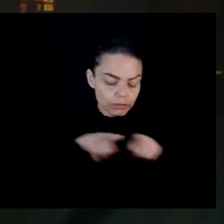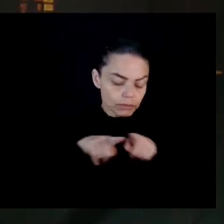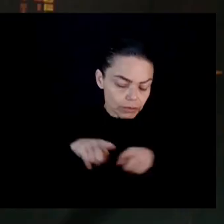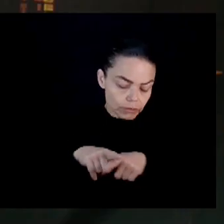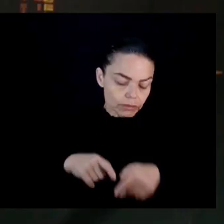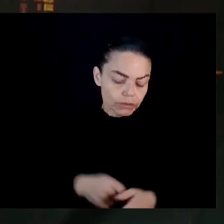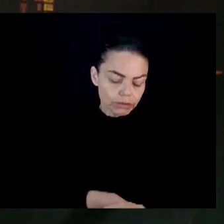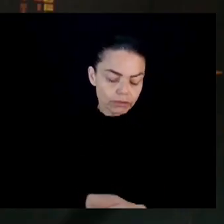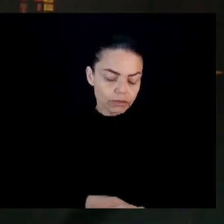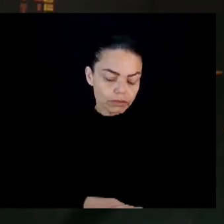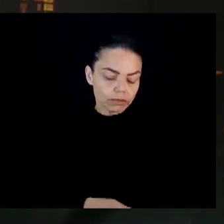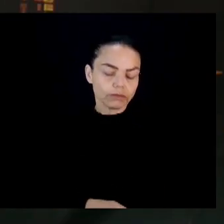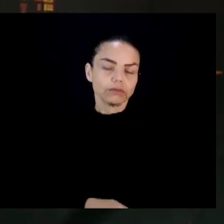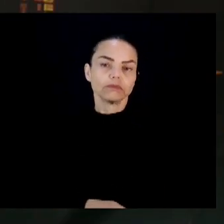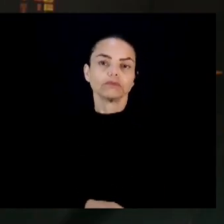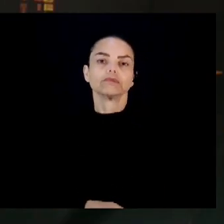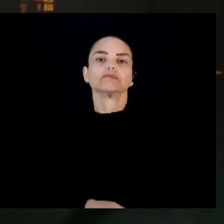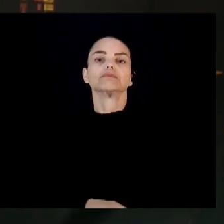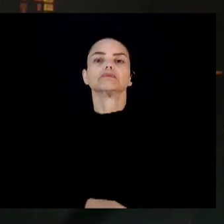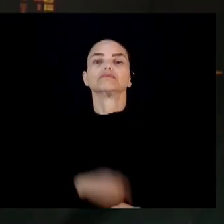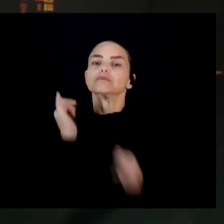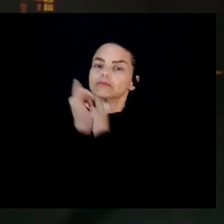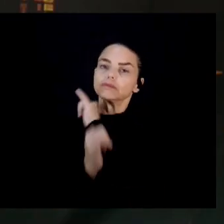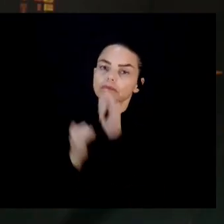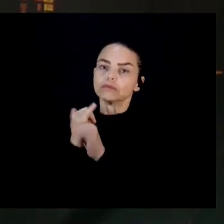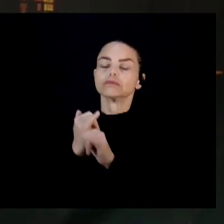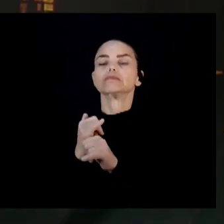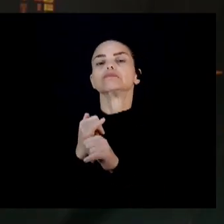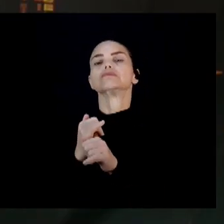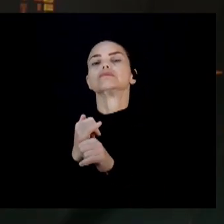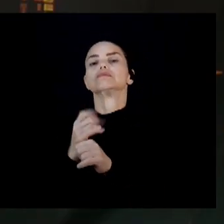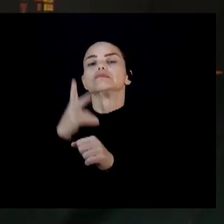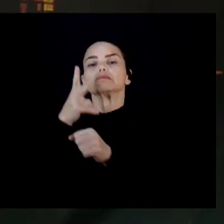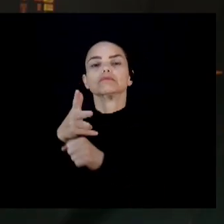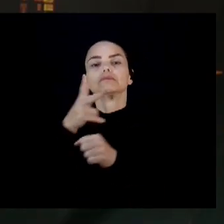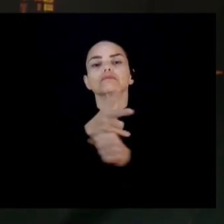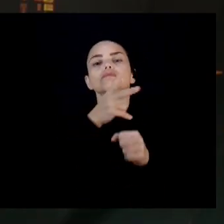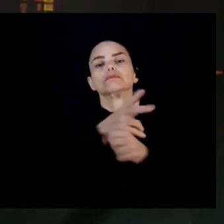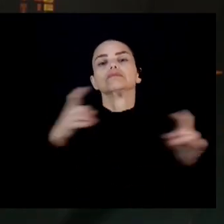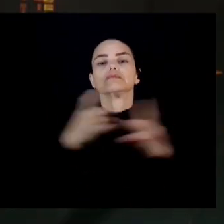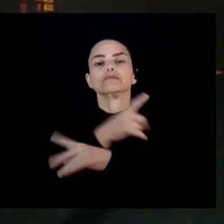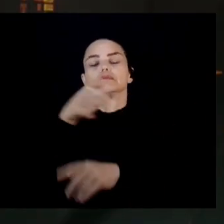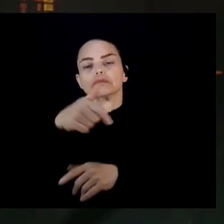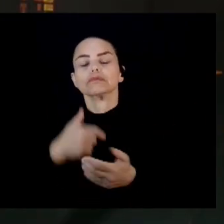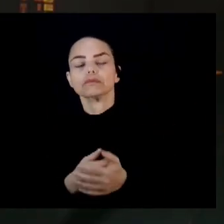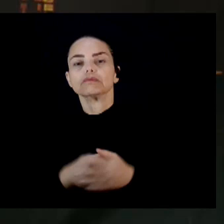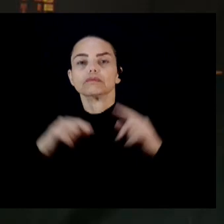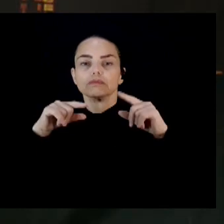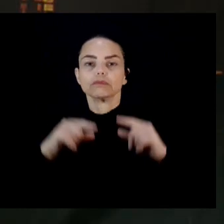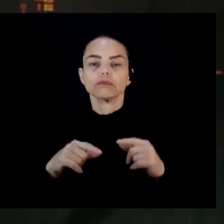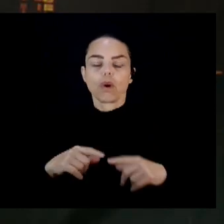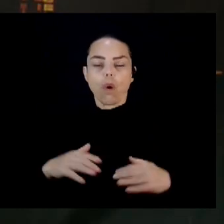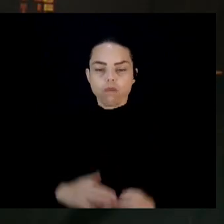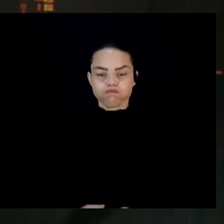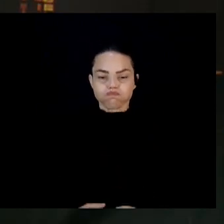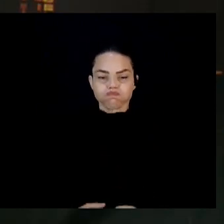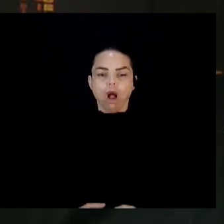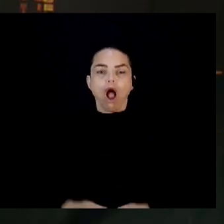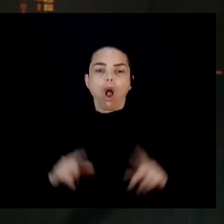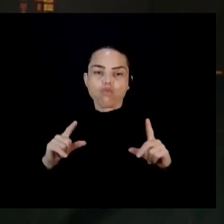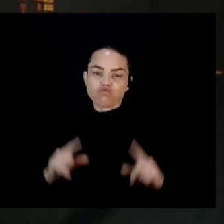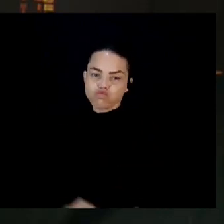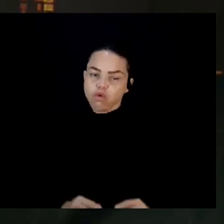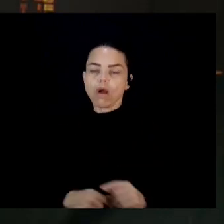inclusive, na internet, alguns vídeos prontos de você quer diminuir a barriga? Você vai fazer